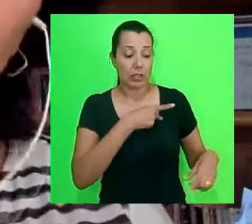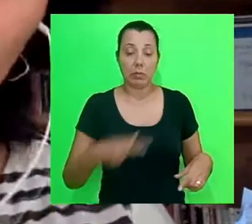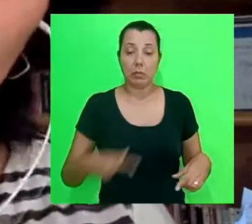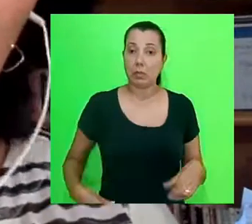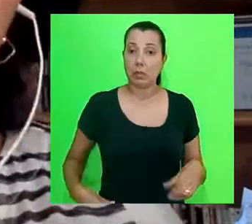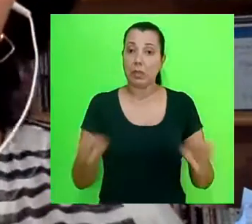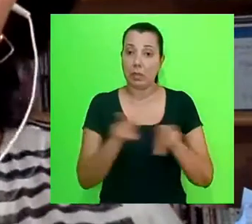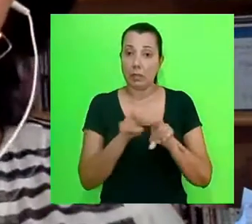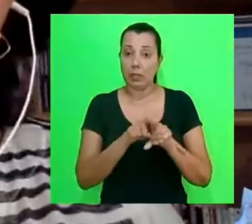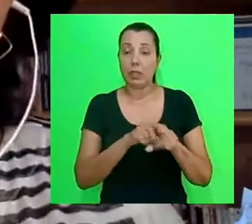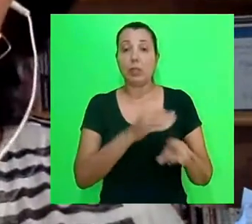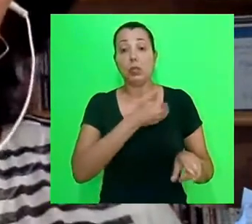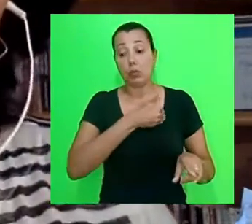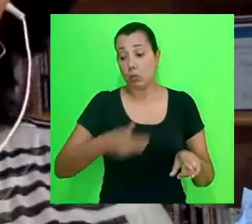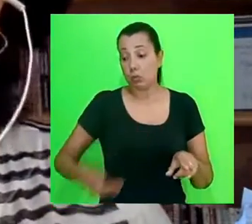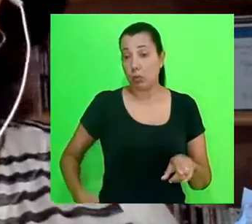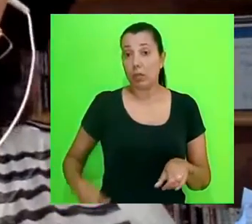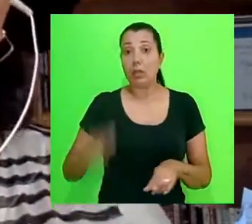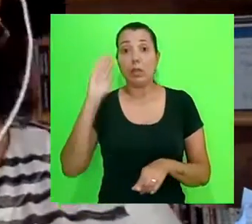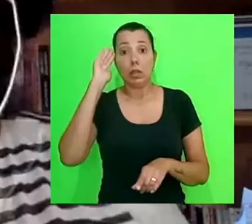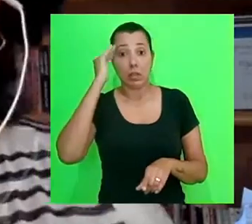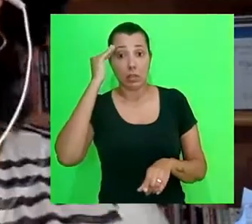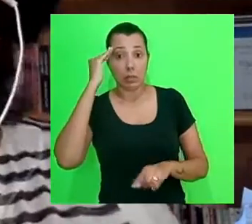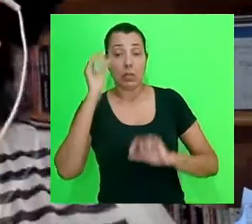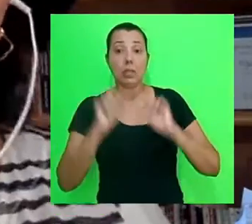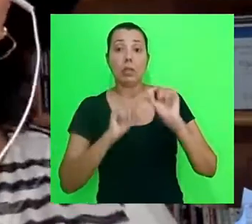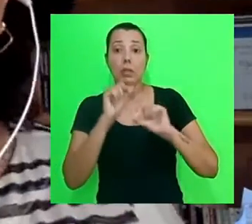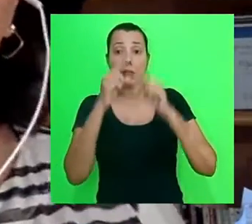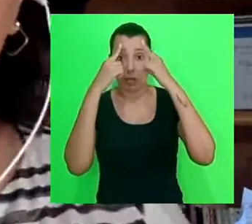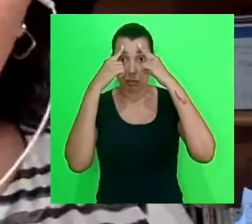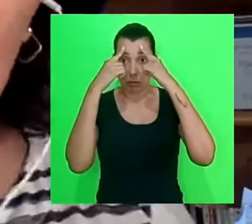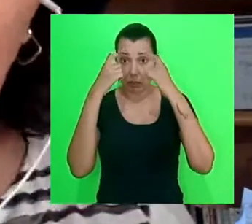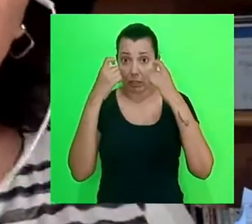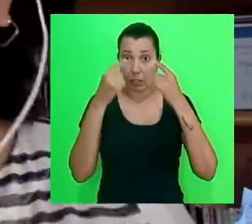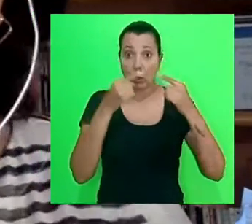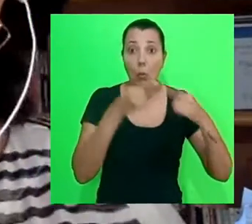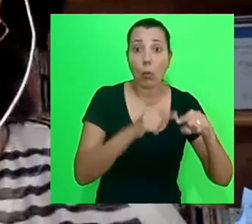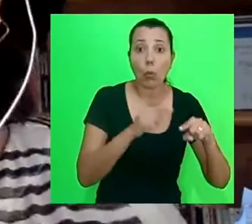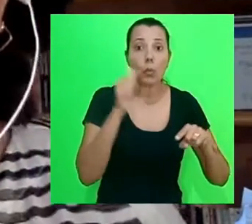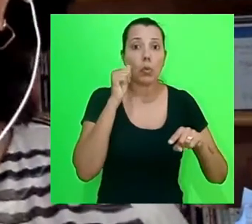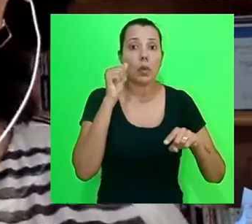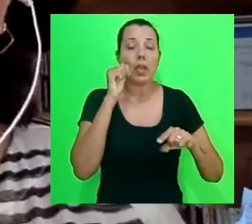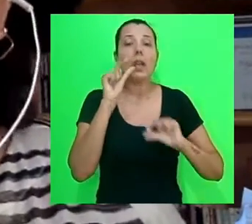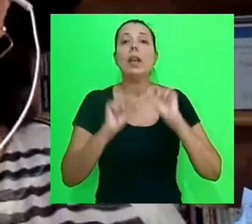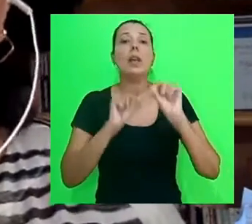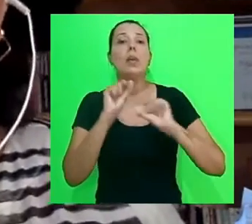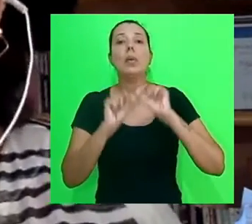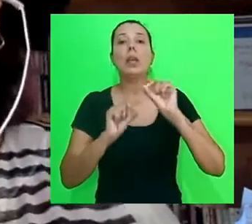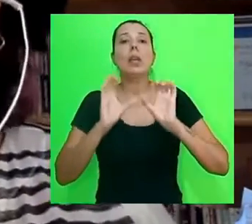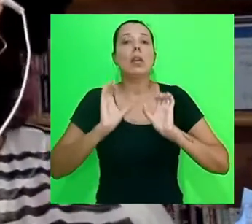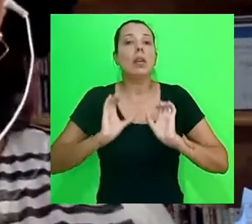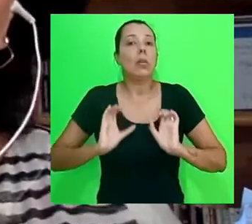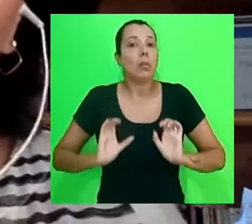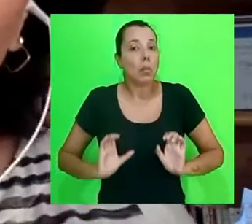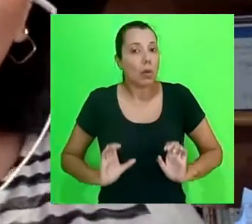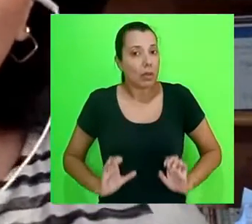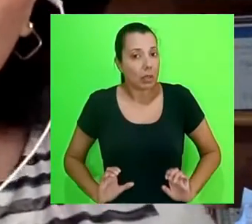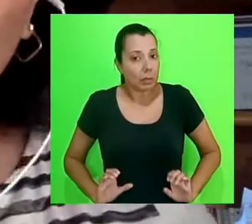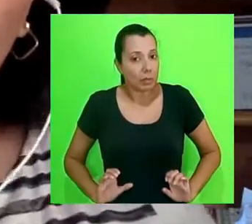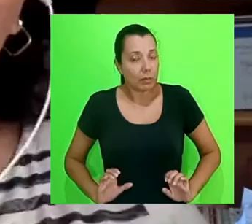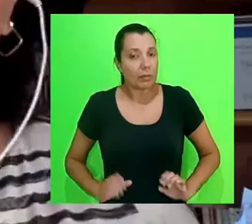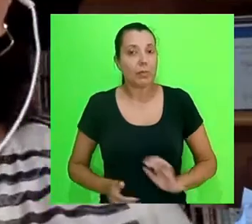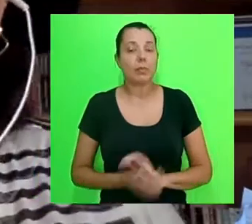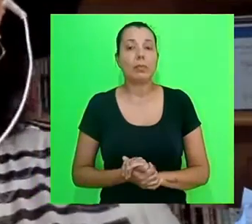questão cultural que precisava ser modificado e não era apenas um jeito de ser, né, ele volta a ser pautado. Então, eu primeiro